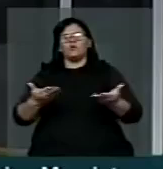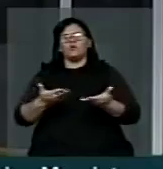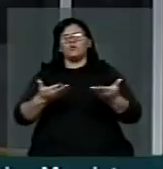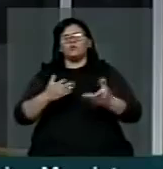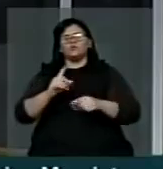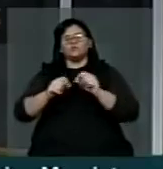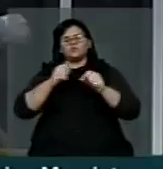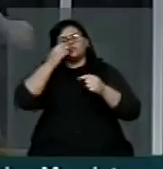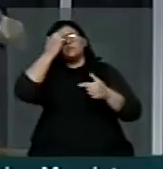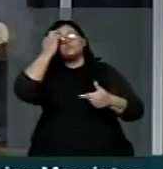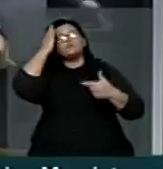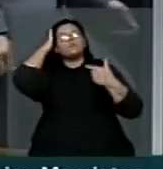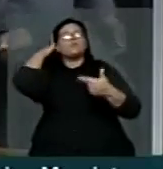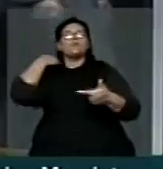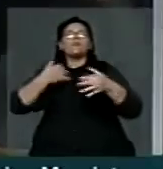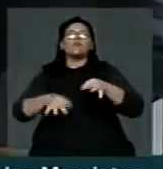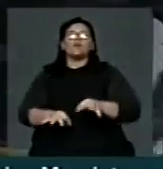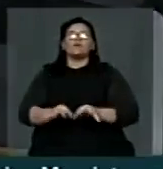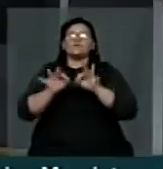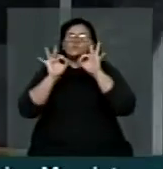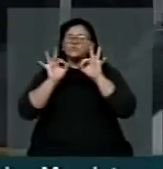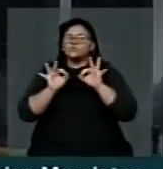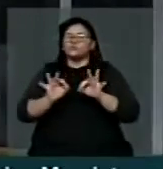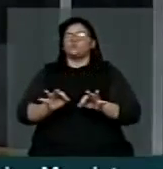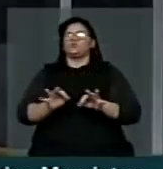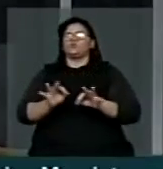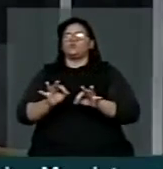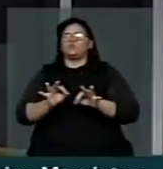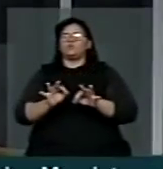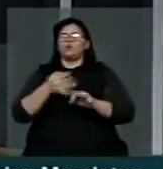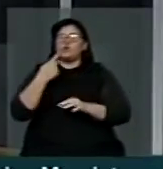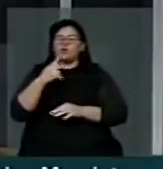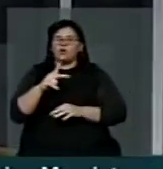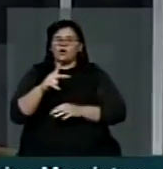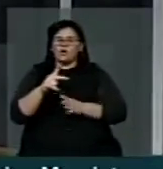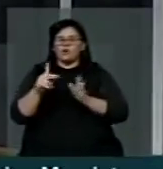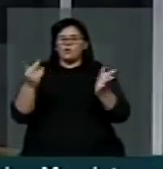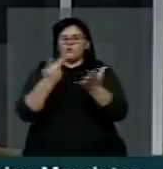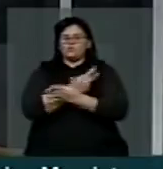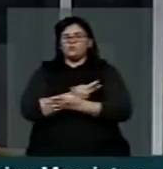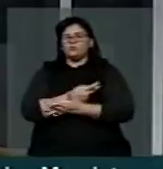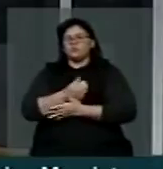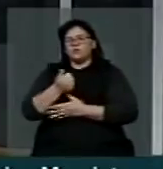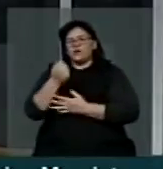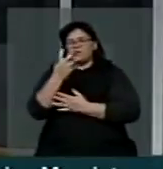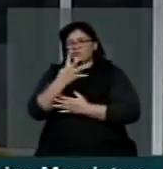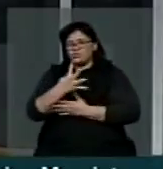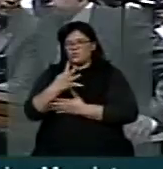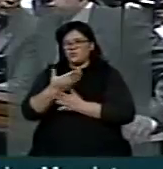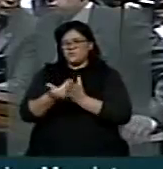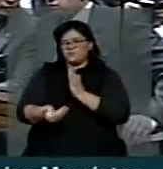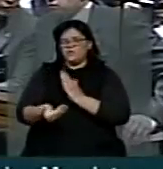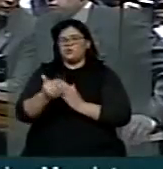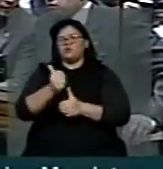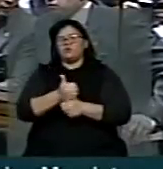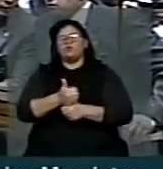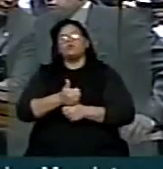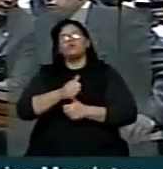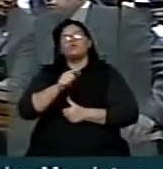eram lutas justas e que aquela cassação e que aquelas 14 cassações foram